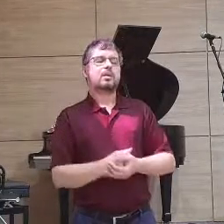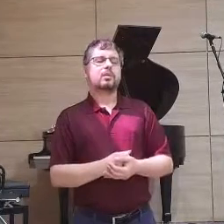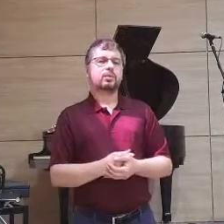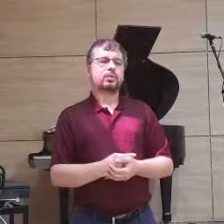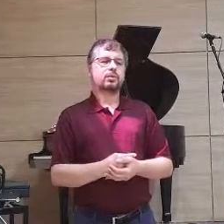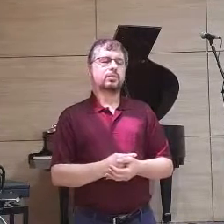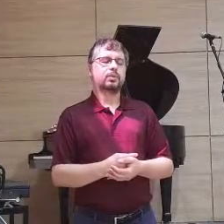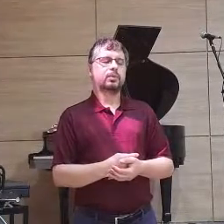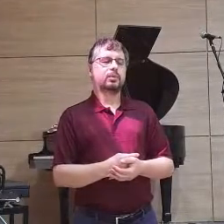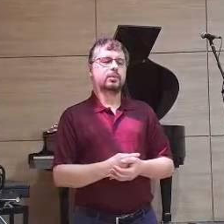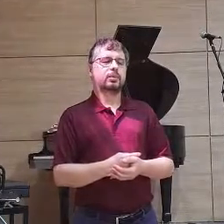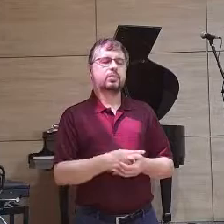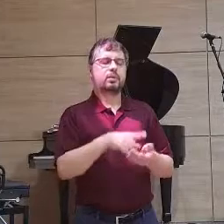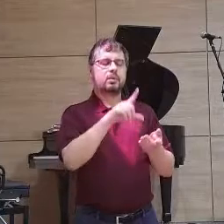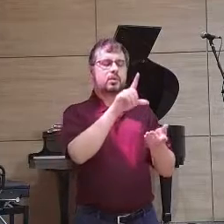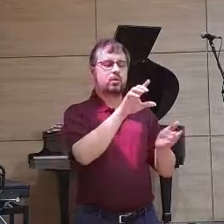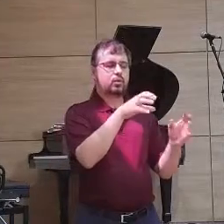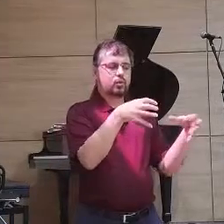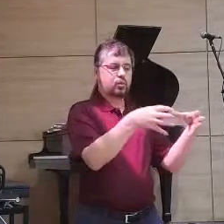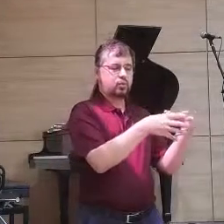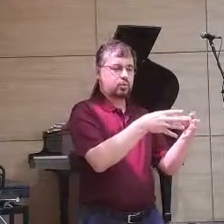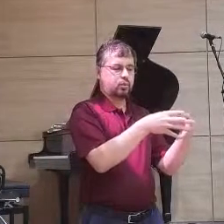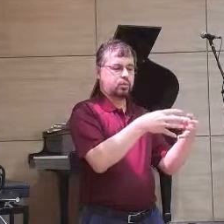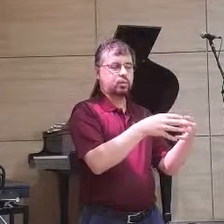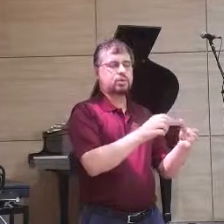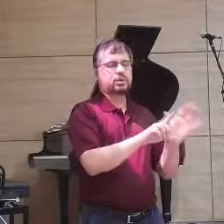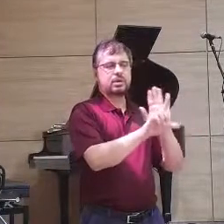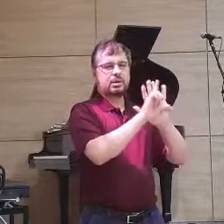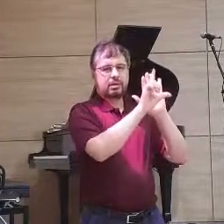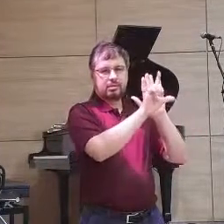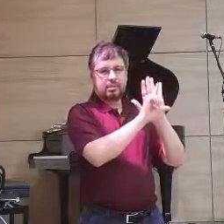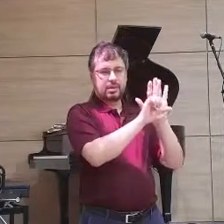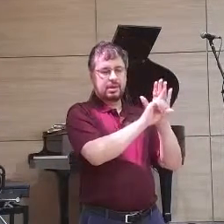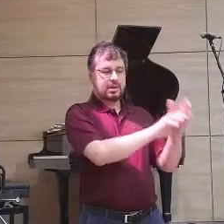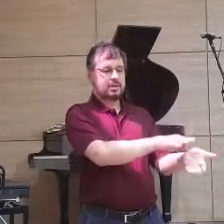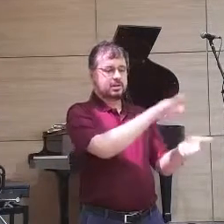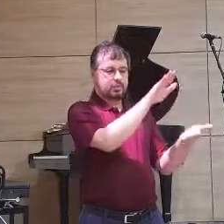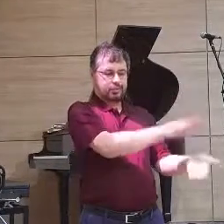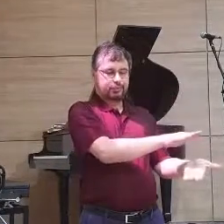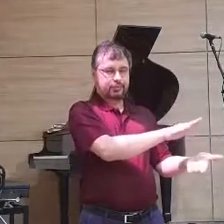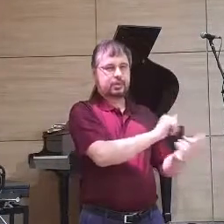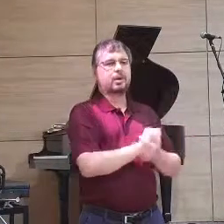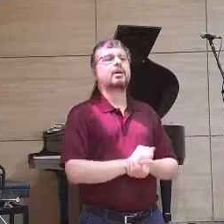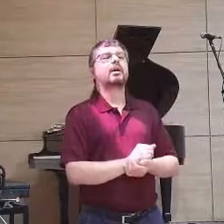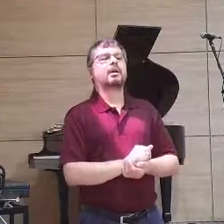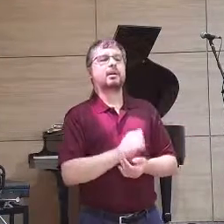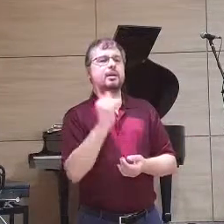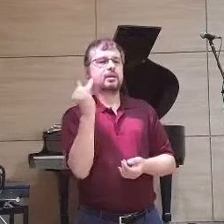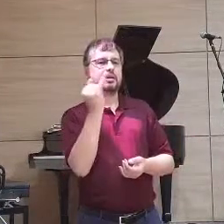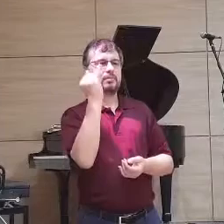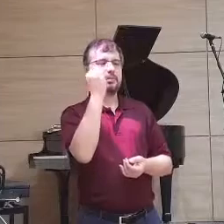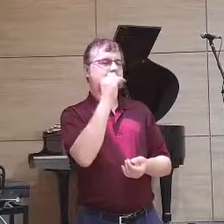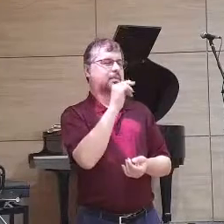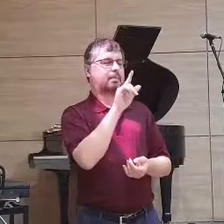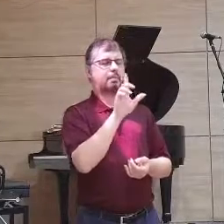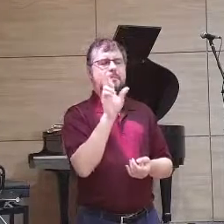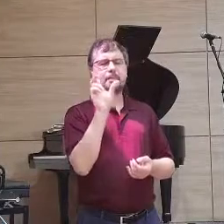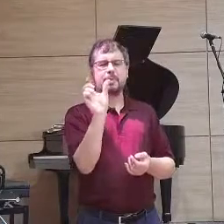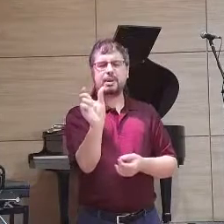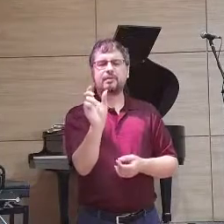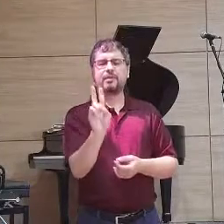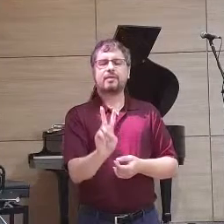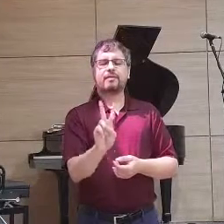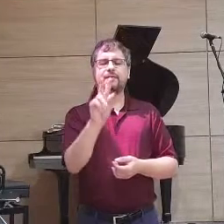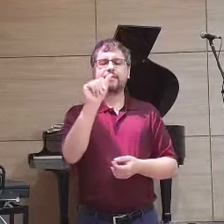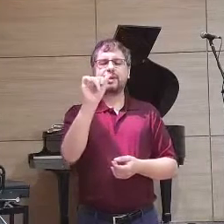vade mecum vade mecum o conjunto de dos códigos os processos é tão importante palavra vademecum a palavra Latina que significa